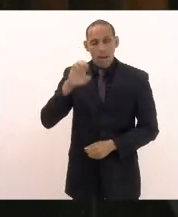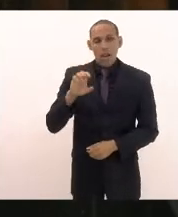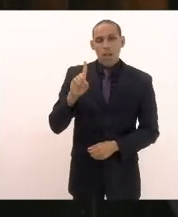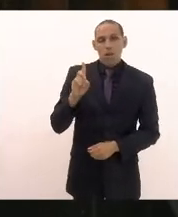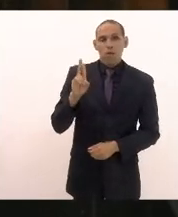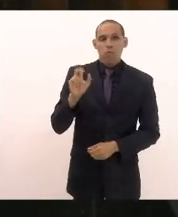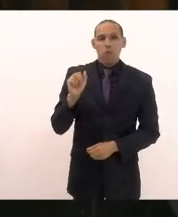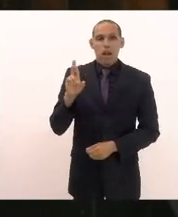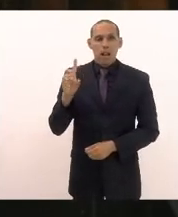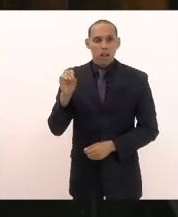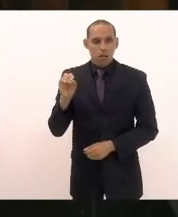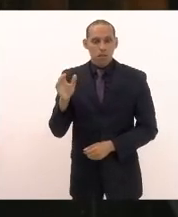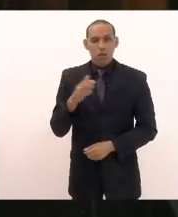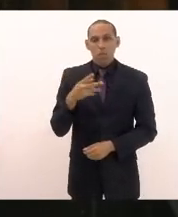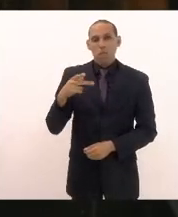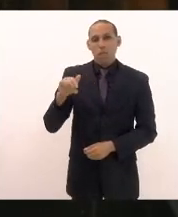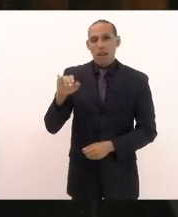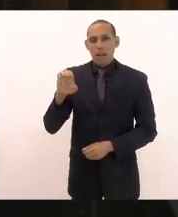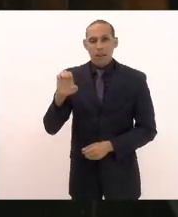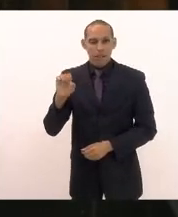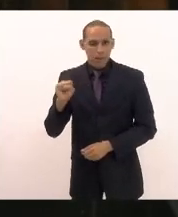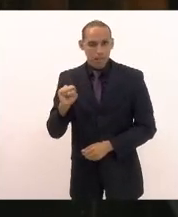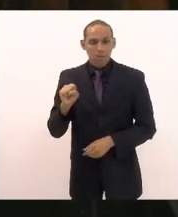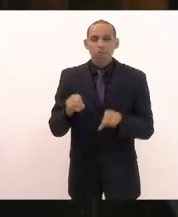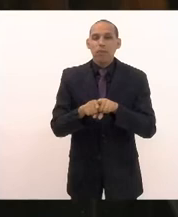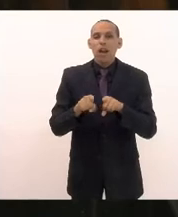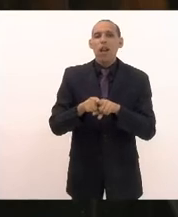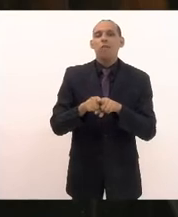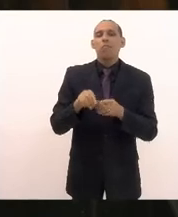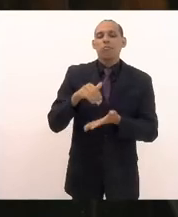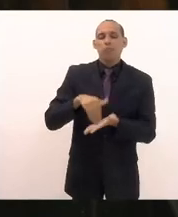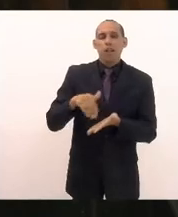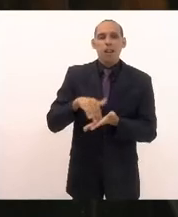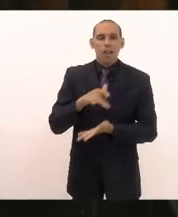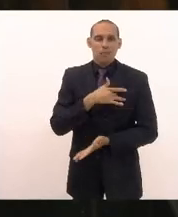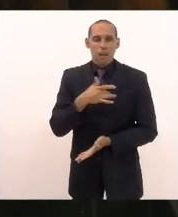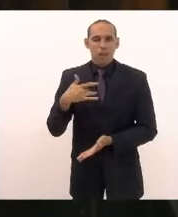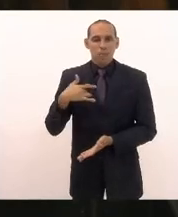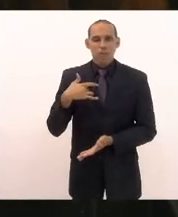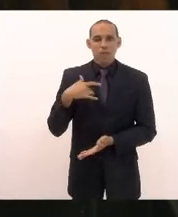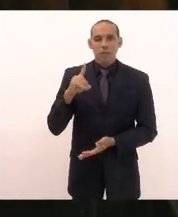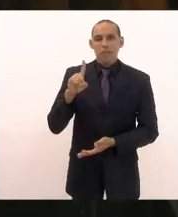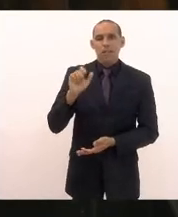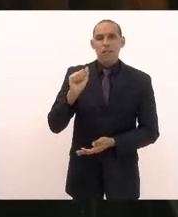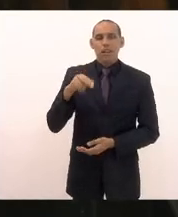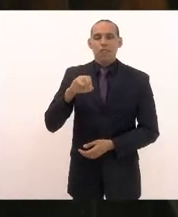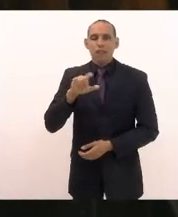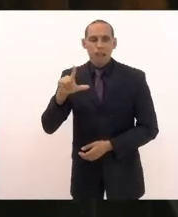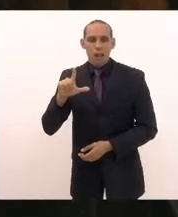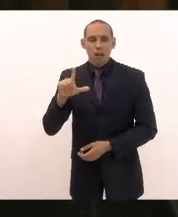de saúde, Daniel Sorães, eles seguramente